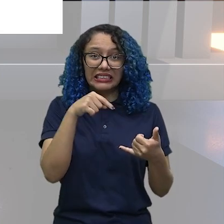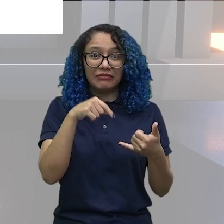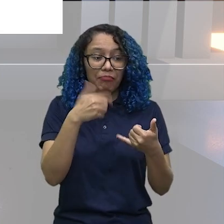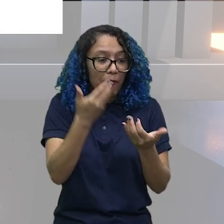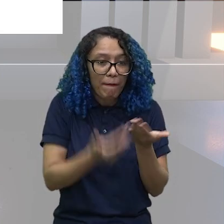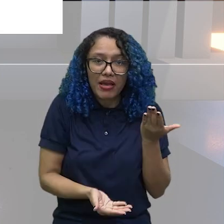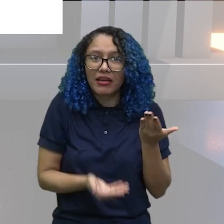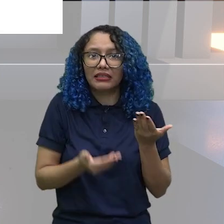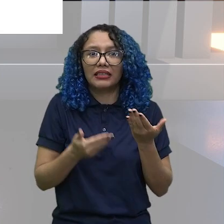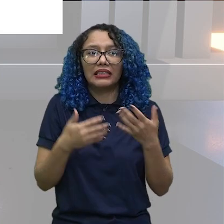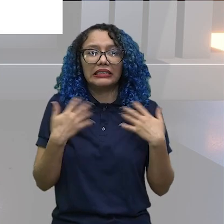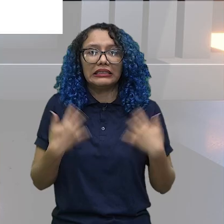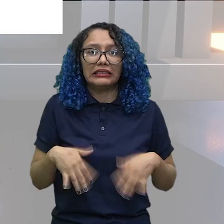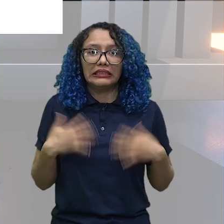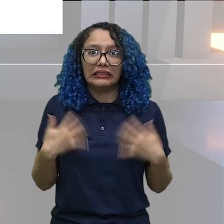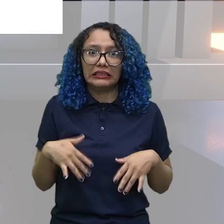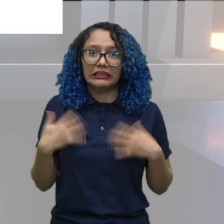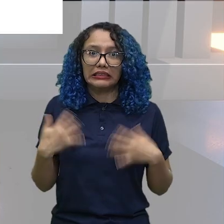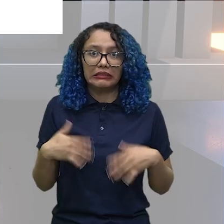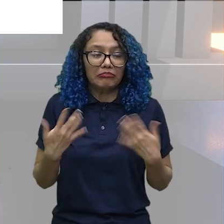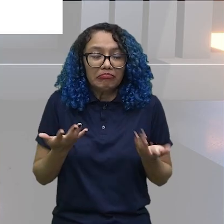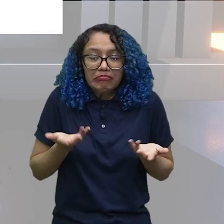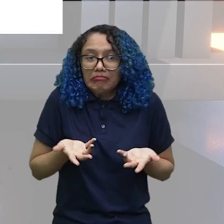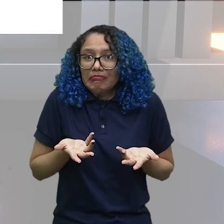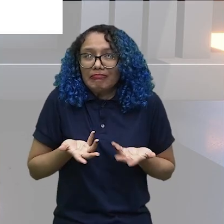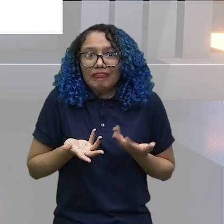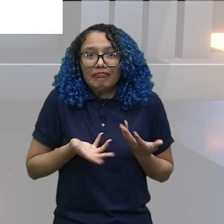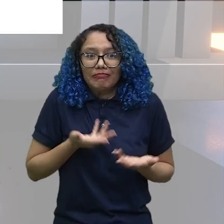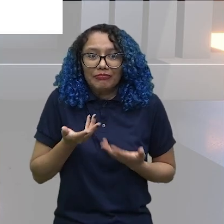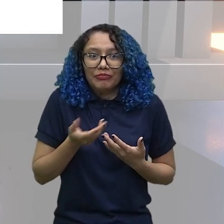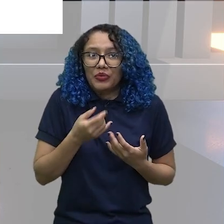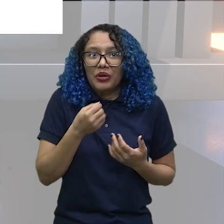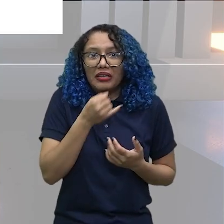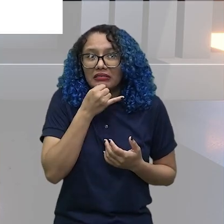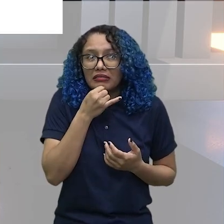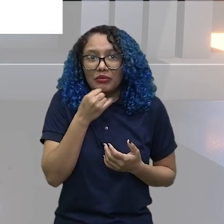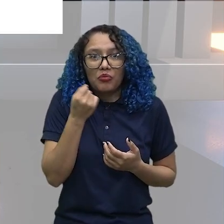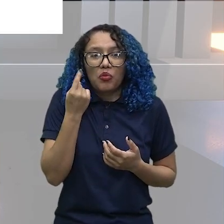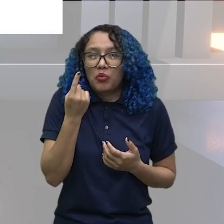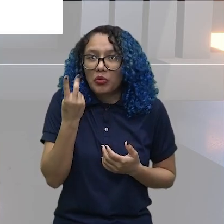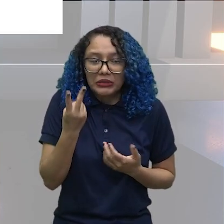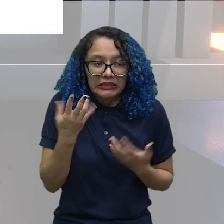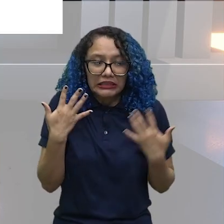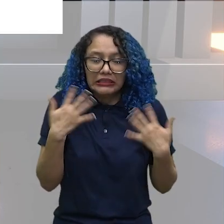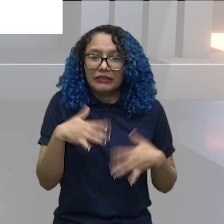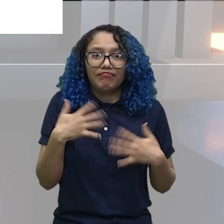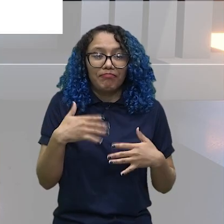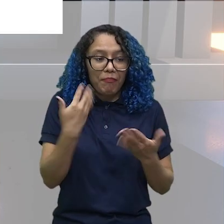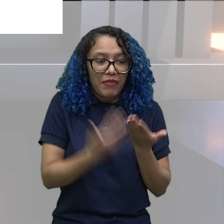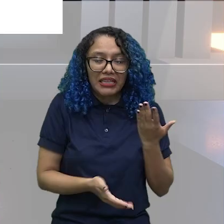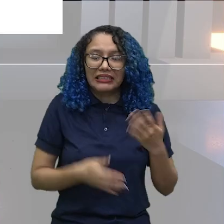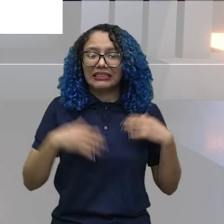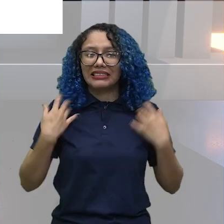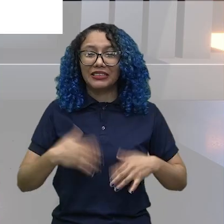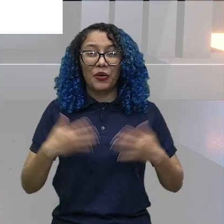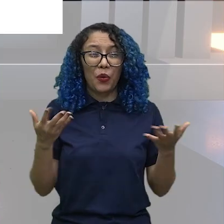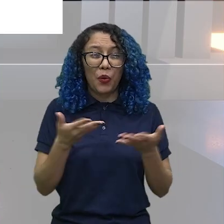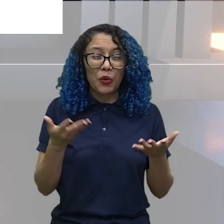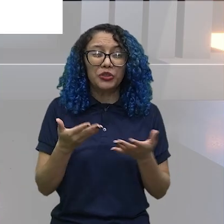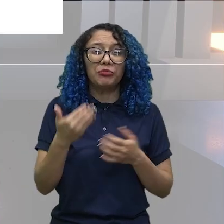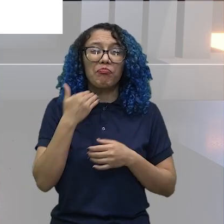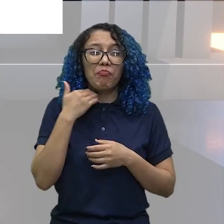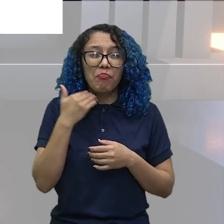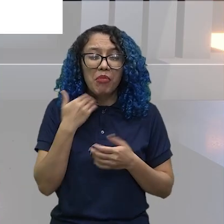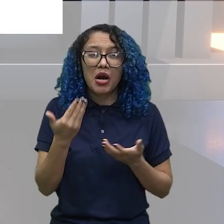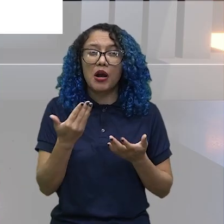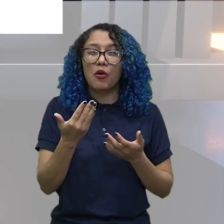o meu celular, se não sei o que fazer se perder o celular, por 1 ou 2 dias ou mais, porque aplicativos de banco, de